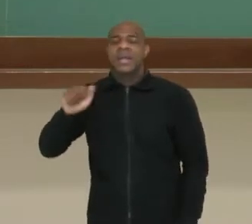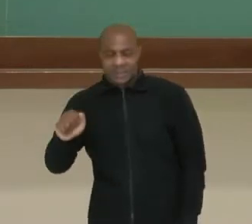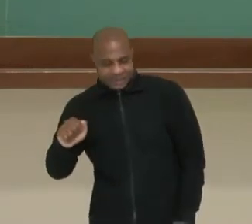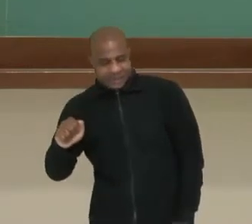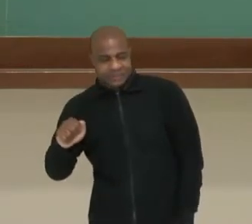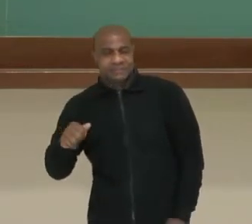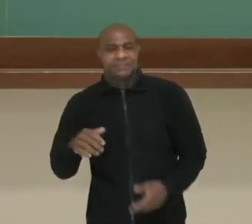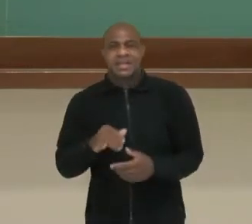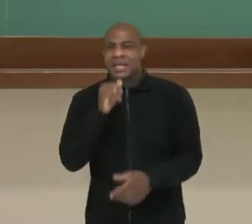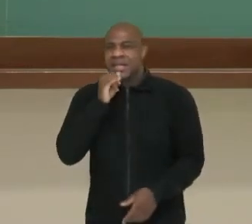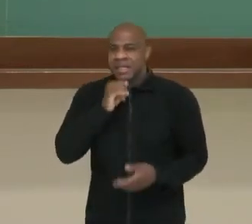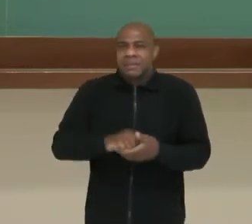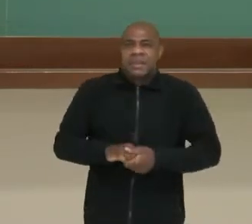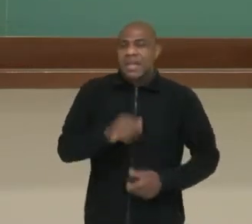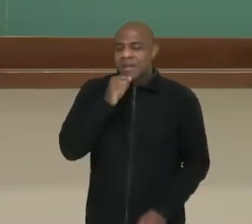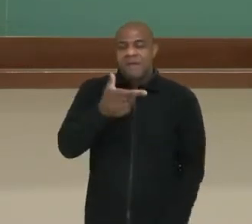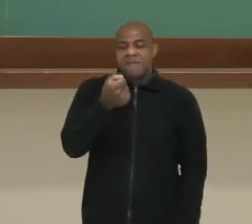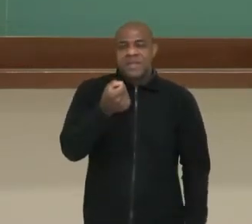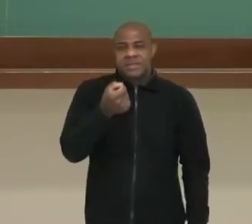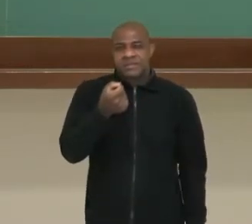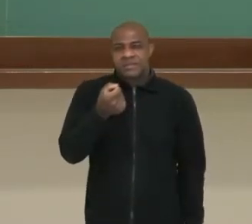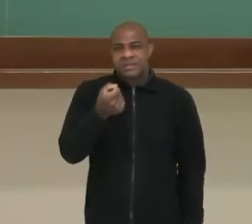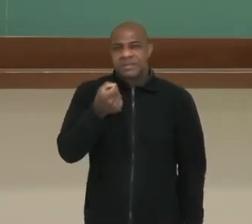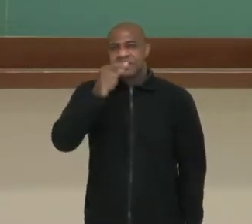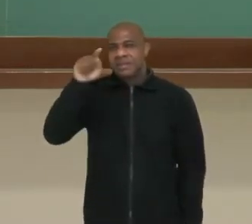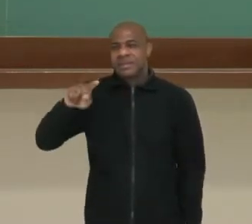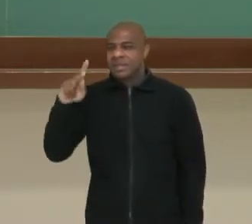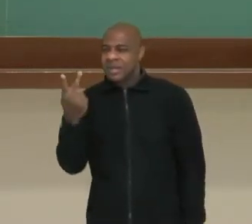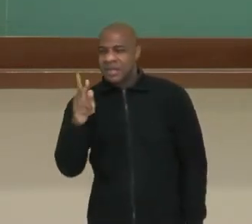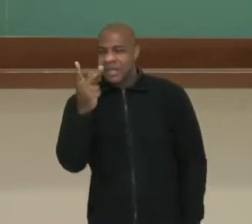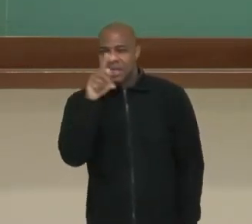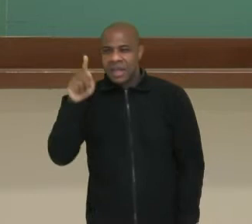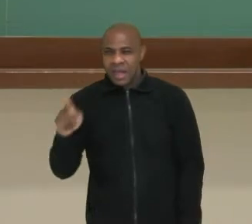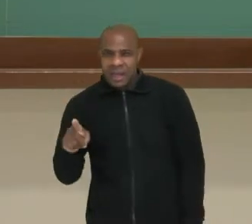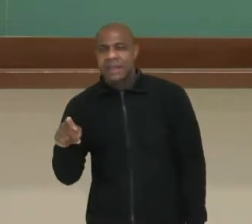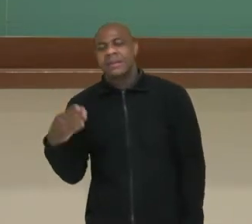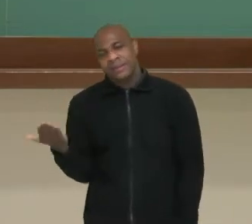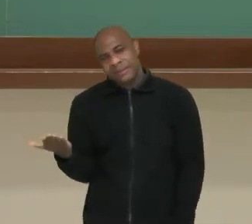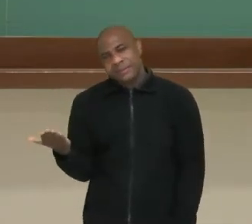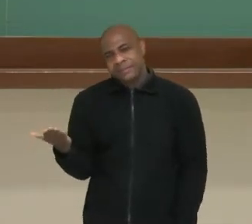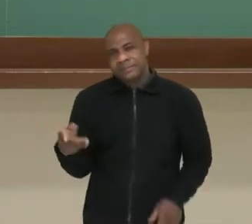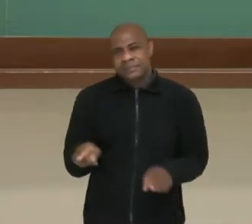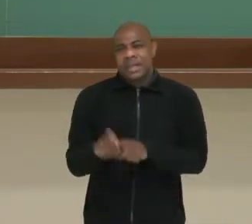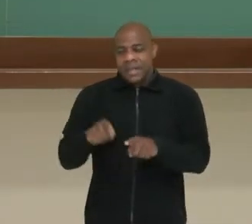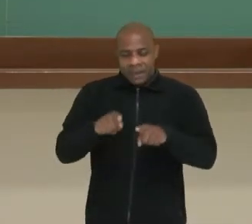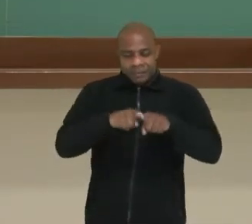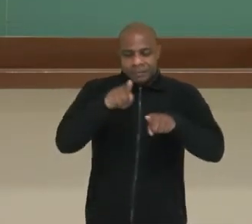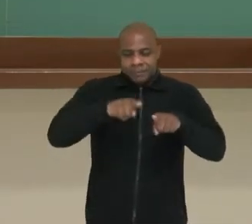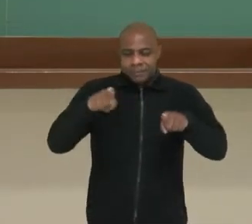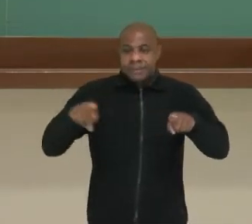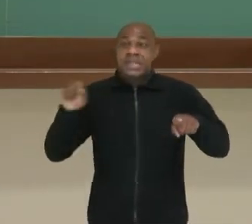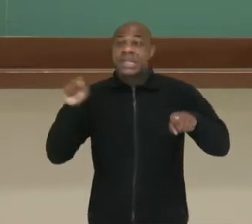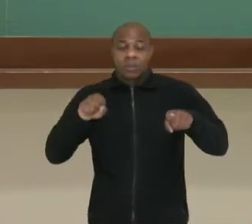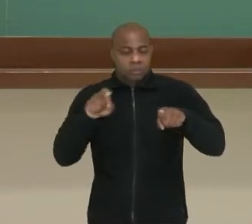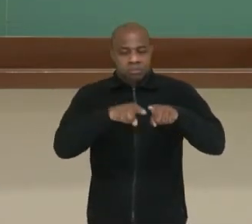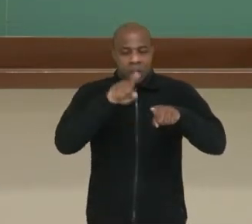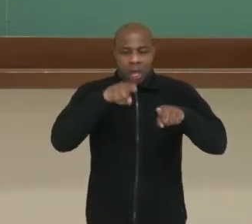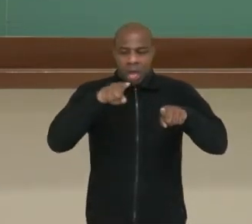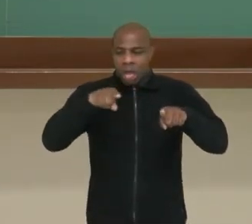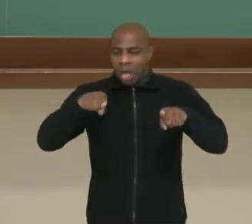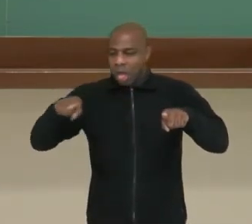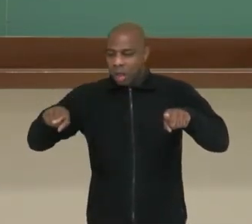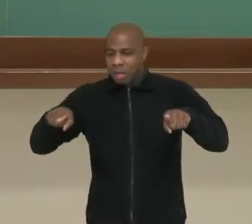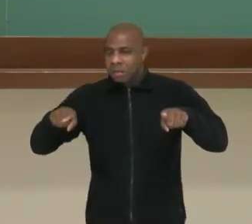Por exemplo, 20 Hz. 20 Hz, pessoal, lembre-se, o Hz é oscilação por segundo, tá? Uma onda